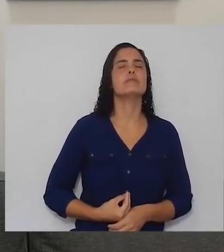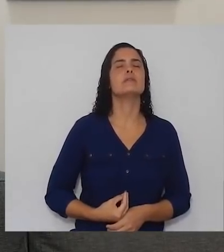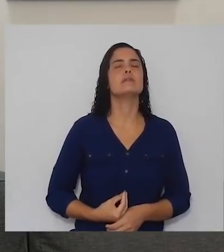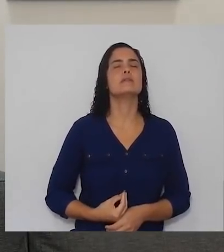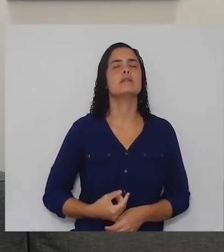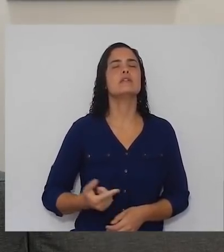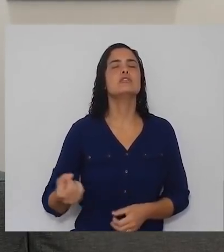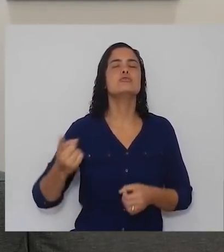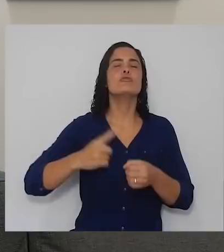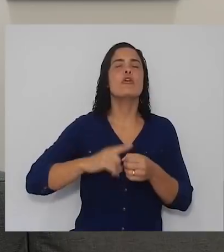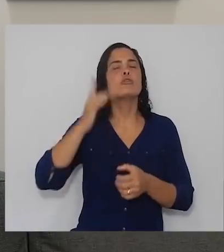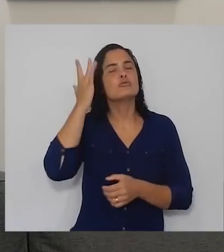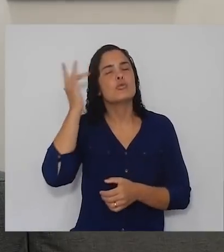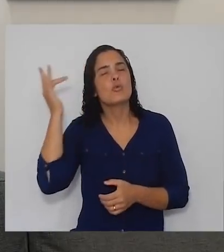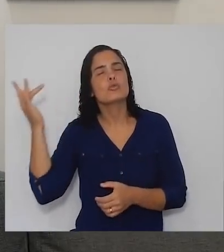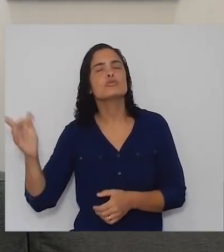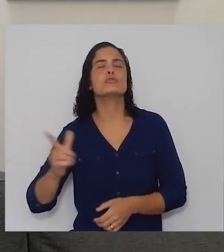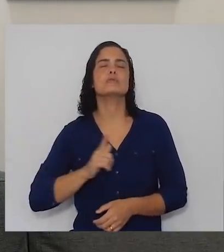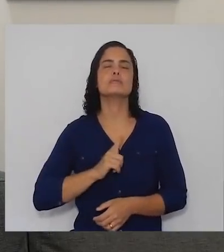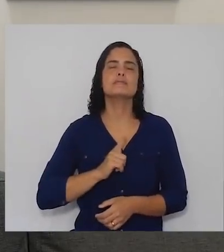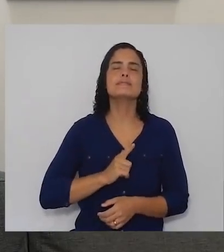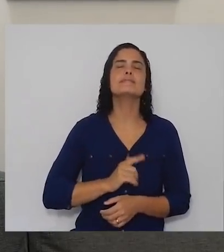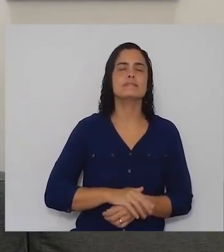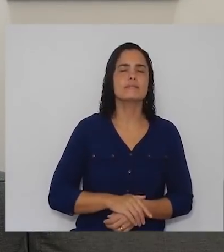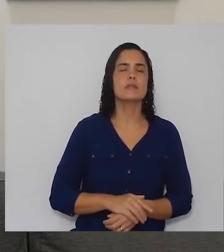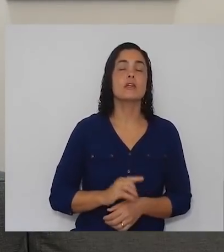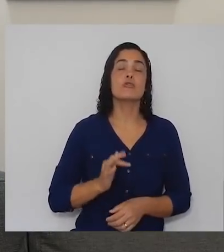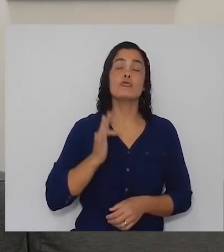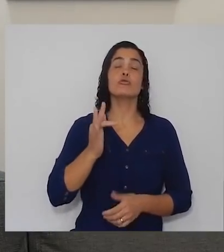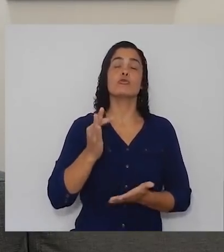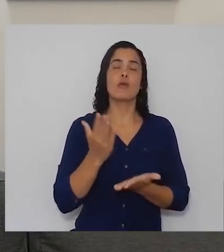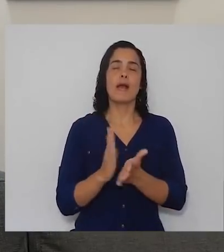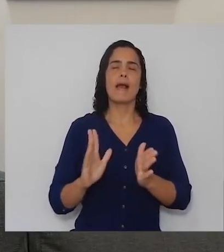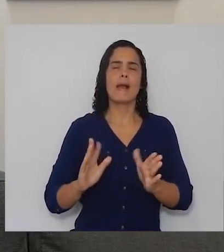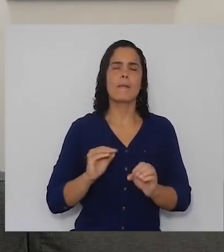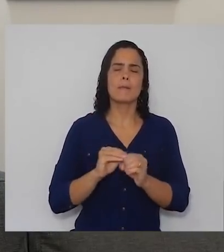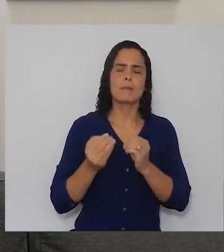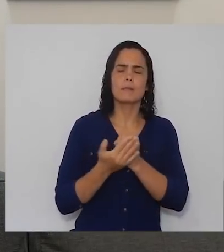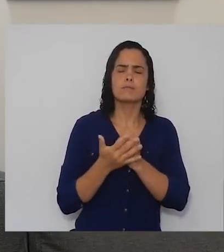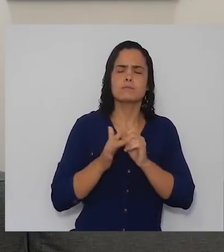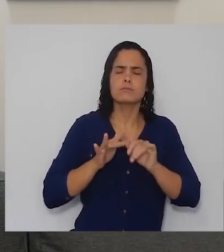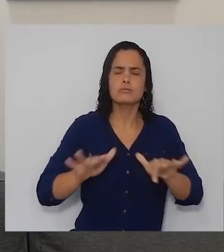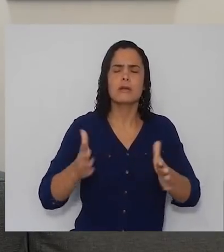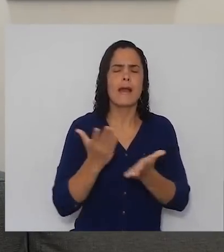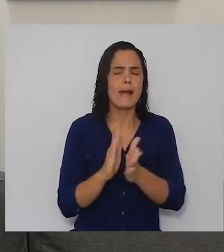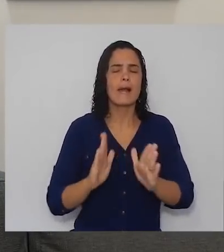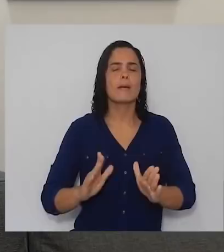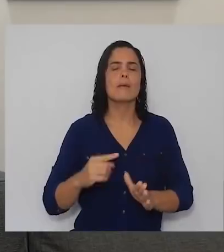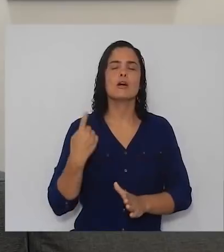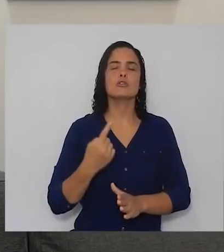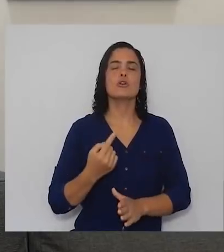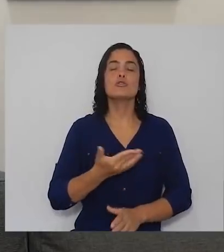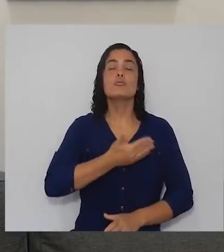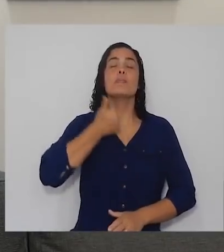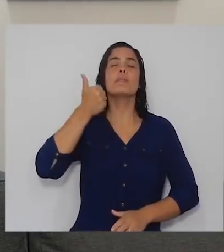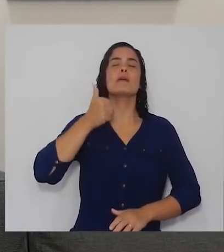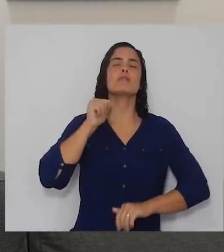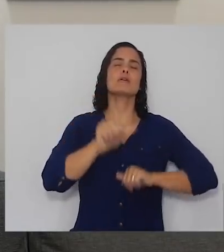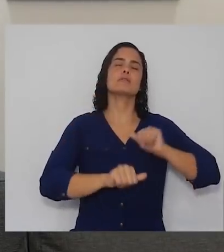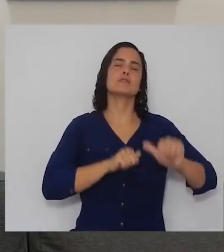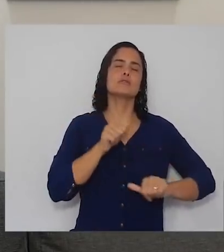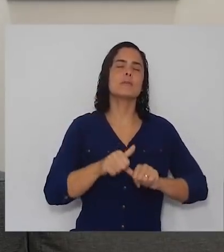nossa normalidade de vida, teremos de volta o nosso cotidiano, e quando tudo isso passar, sairemos